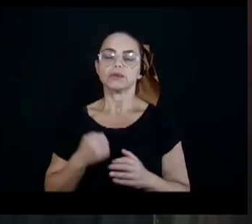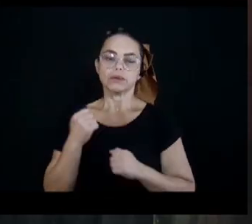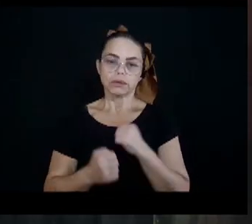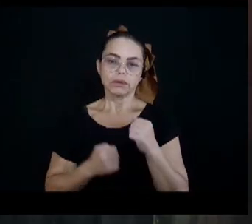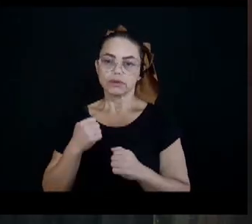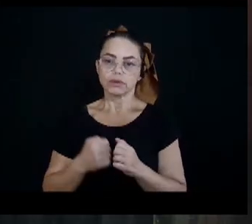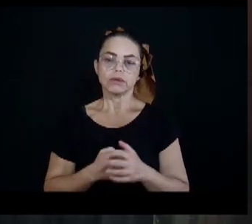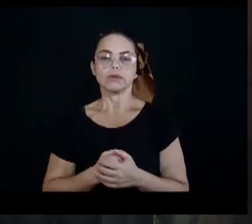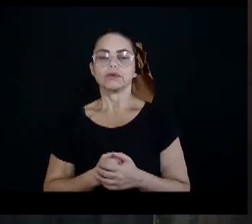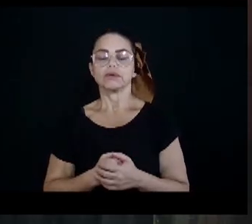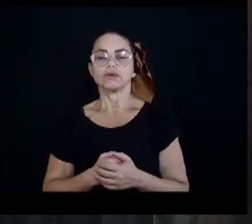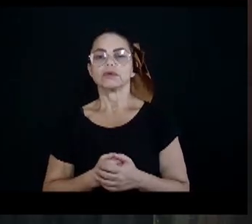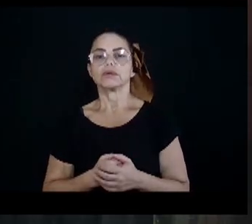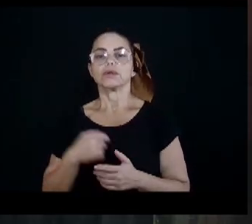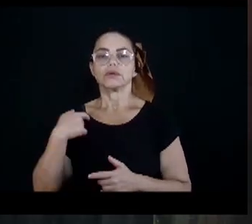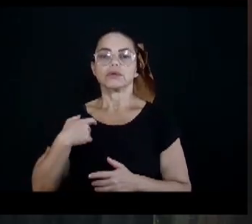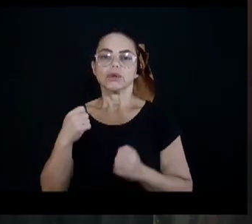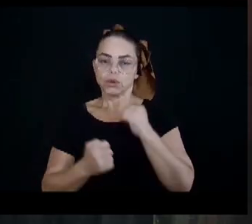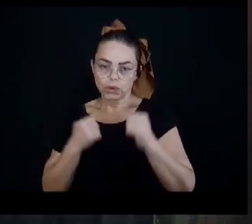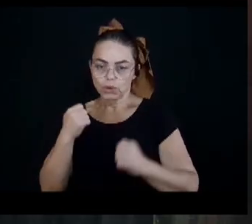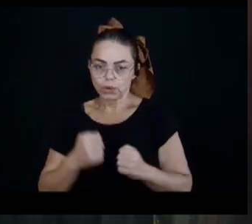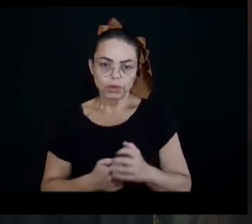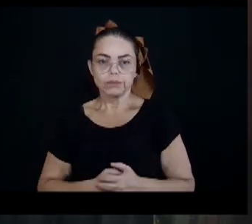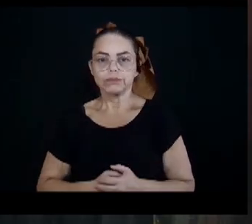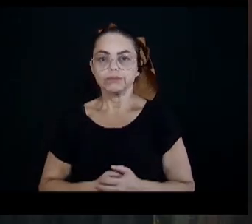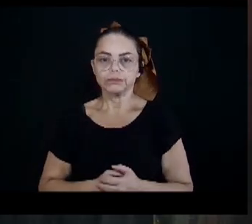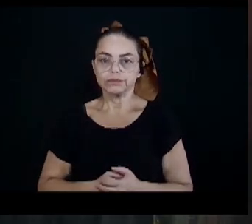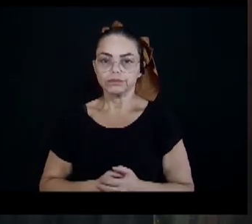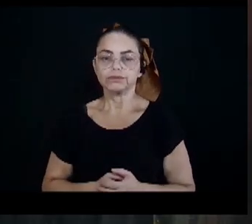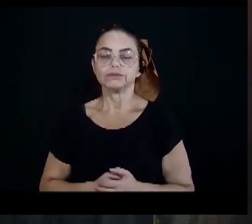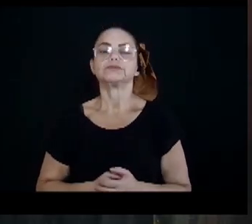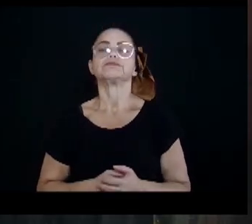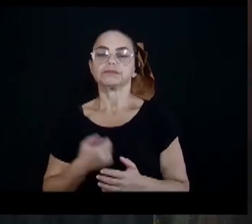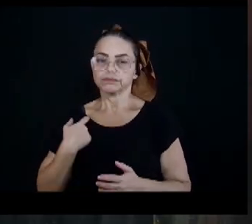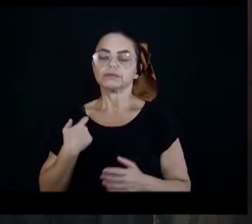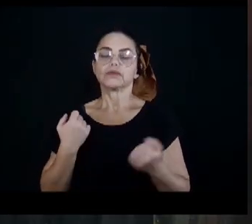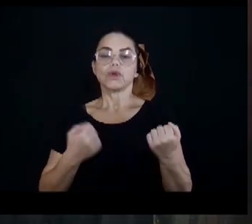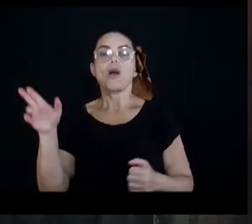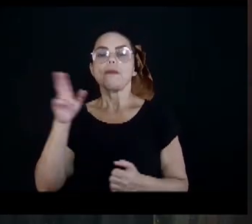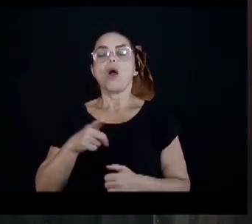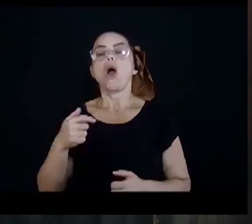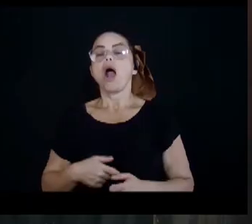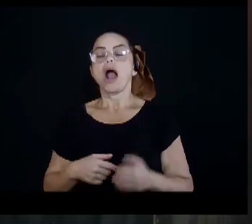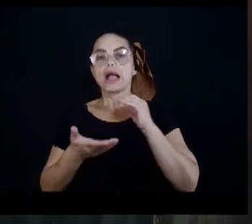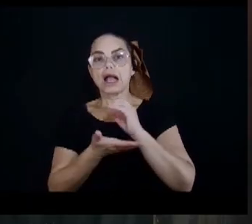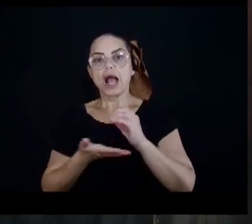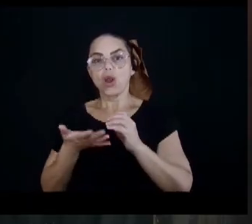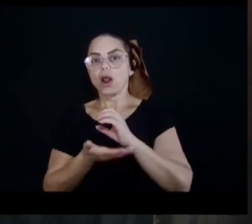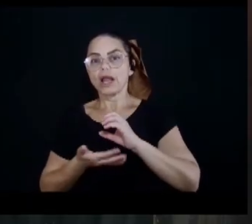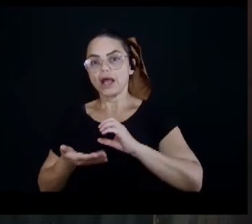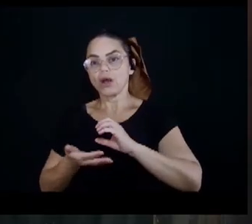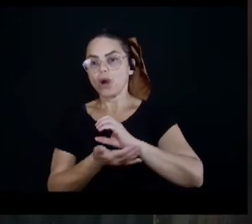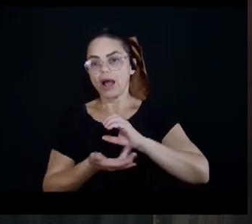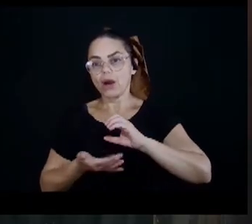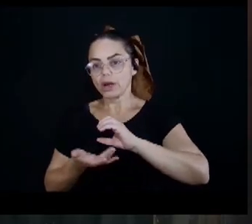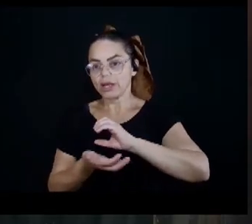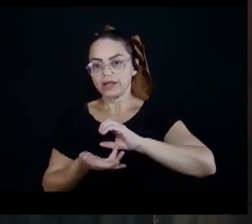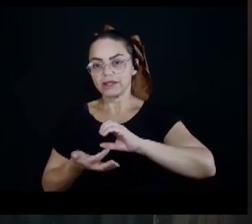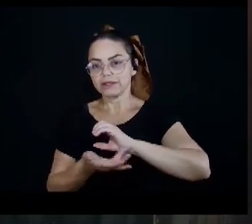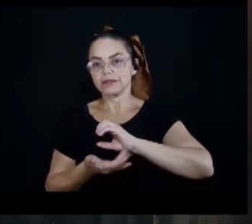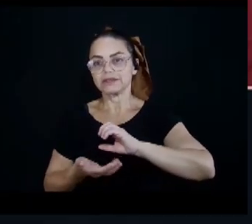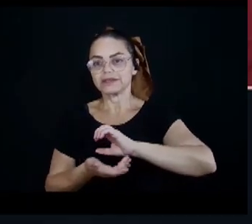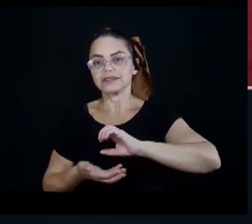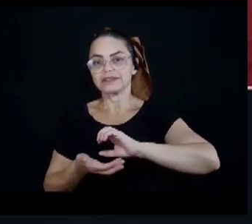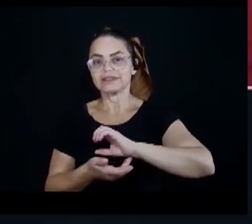modinhas, tudo tem o intermediário disso tudo, né? Hoje tem os corredores que se diferem com as meias, né, Aldo? Meia